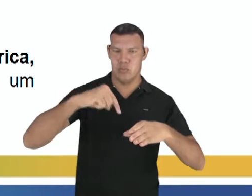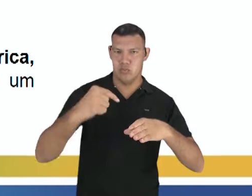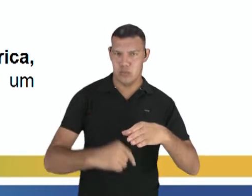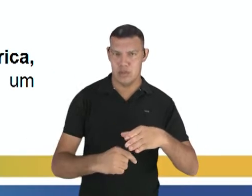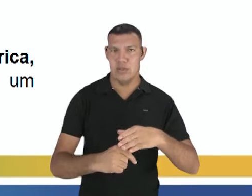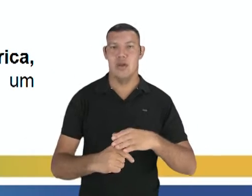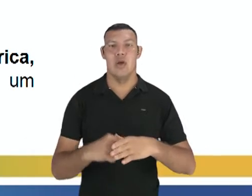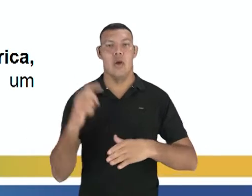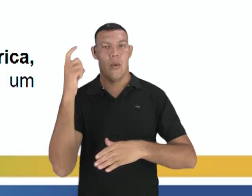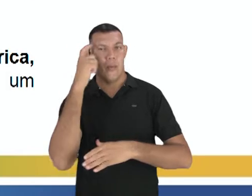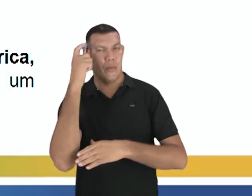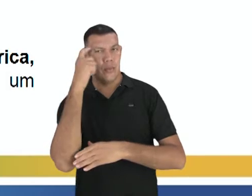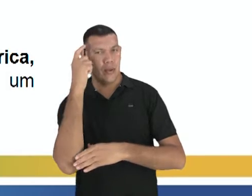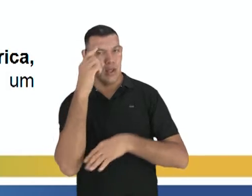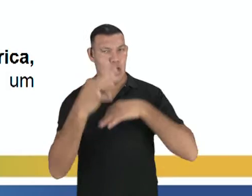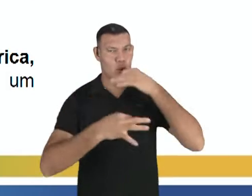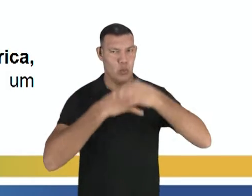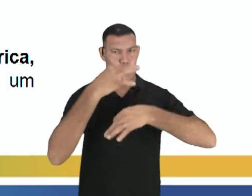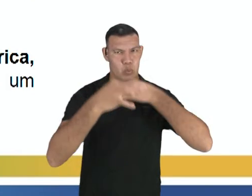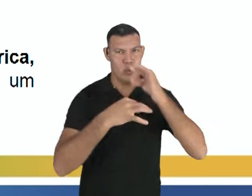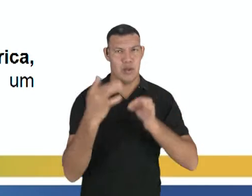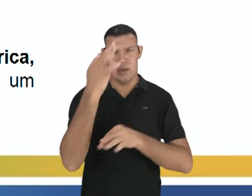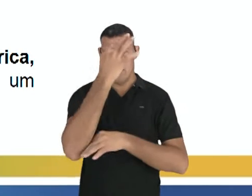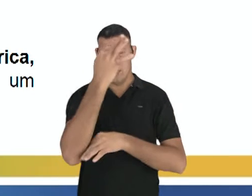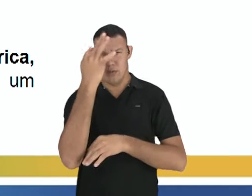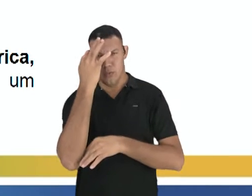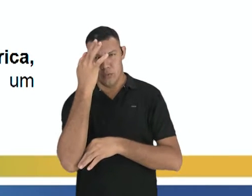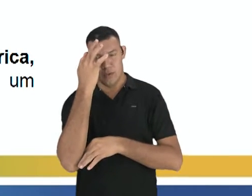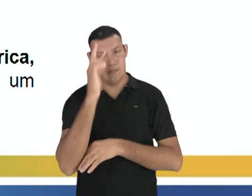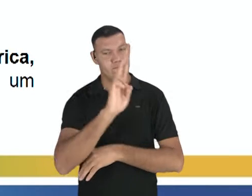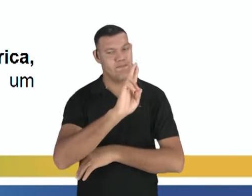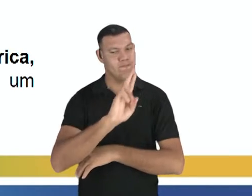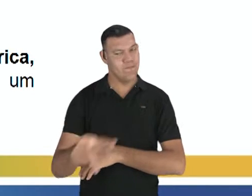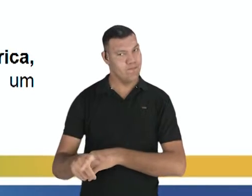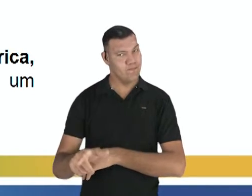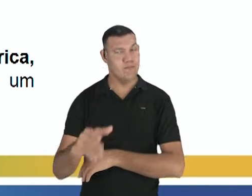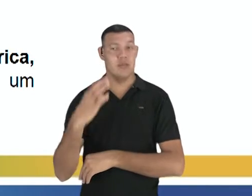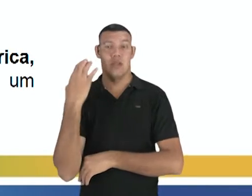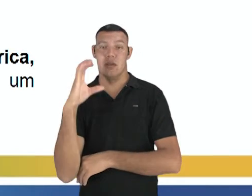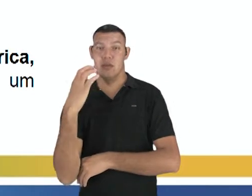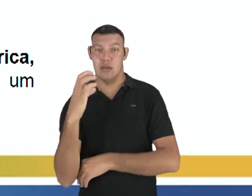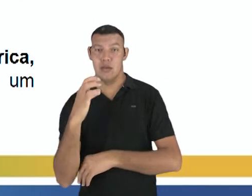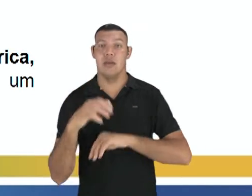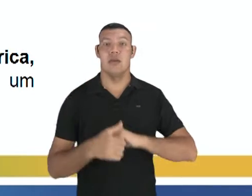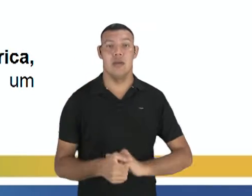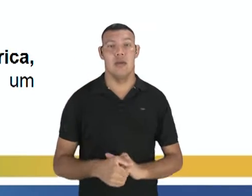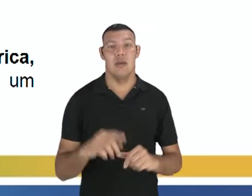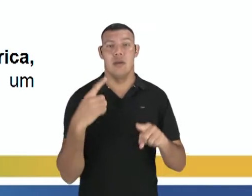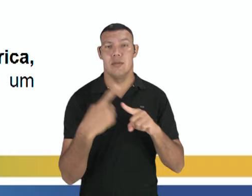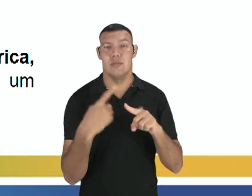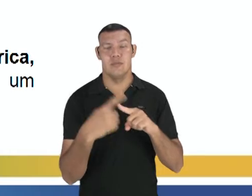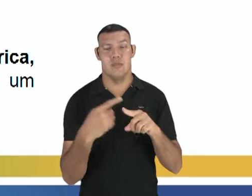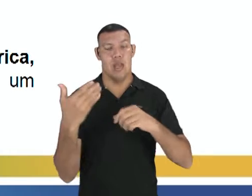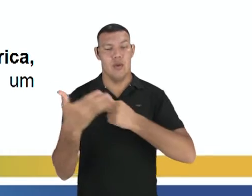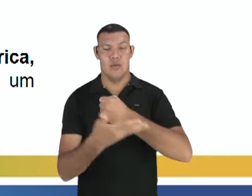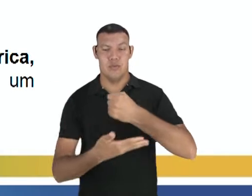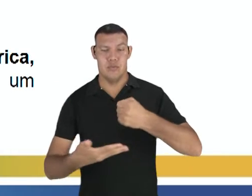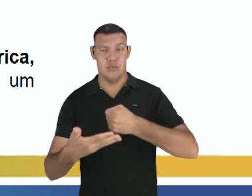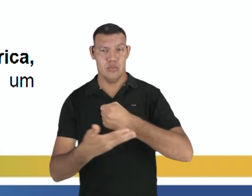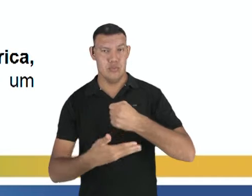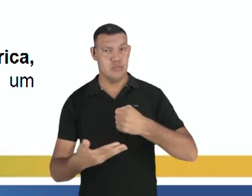crítico. A filosofia em si, ela não é considerada como uma ciência, pois ela não tem uma